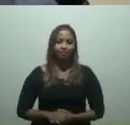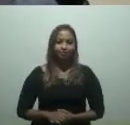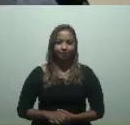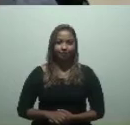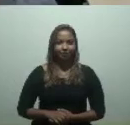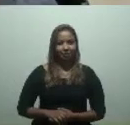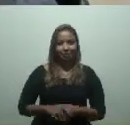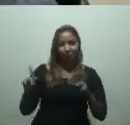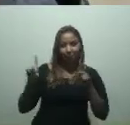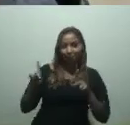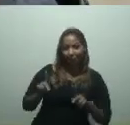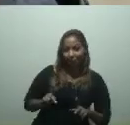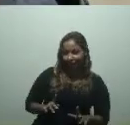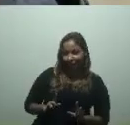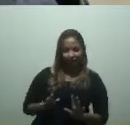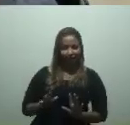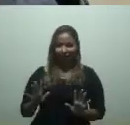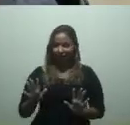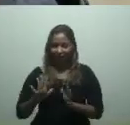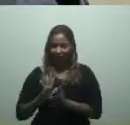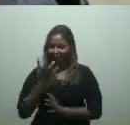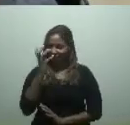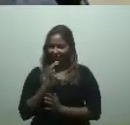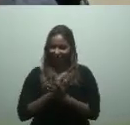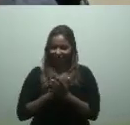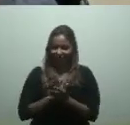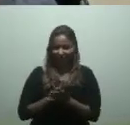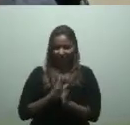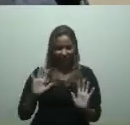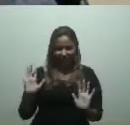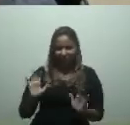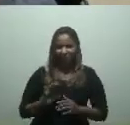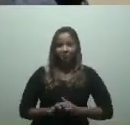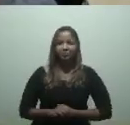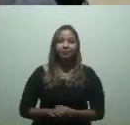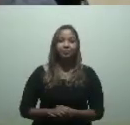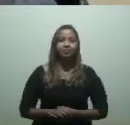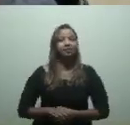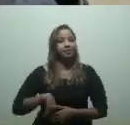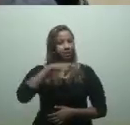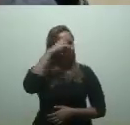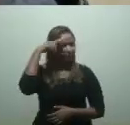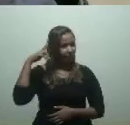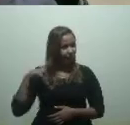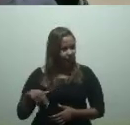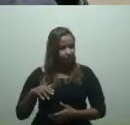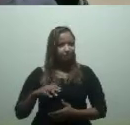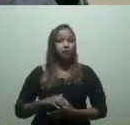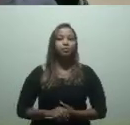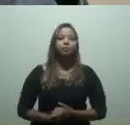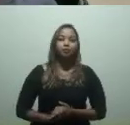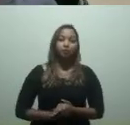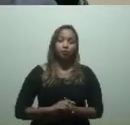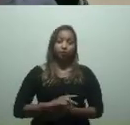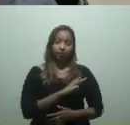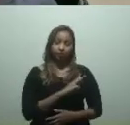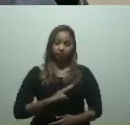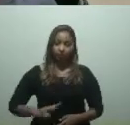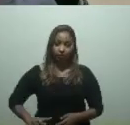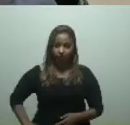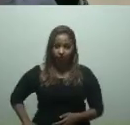Tudo na paz, não bateu absolutamente nada. Raimunda Nilda da Silva Cruz, vereadora com assento nesta